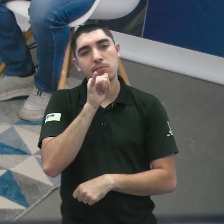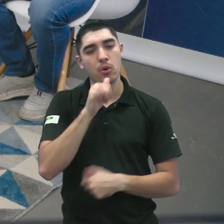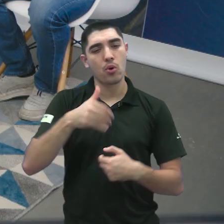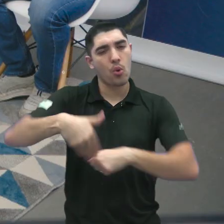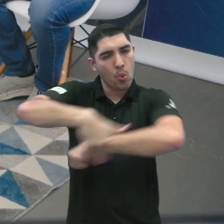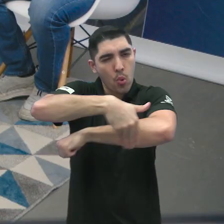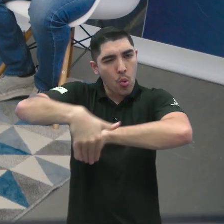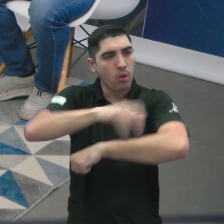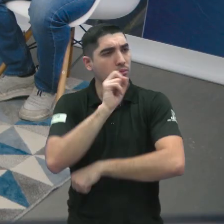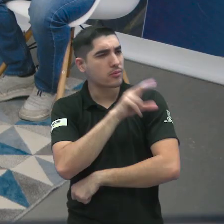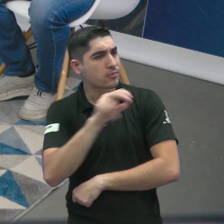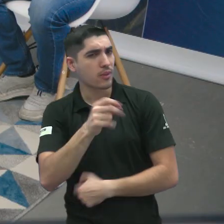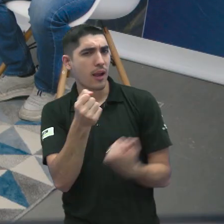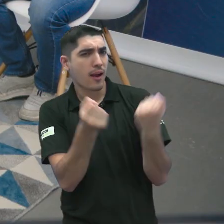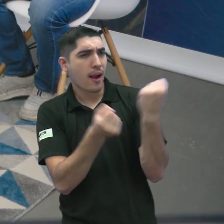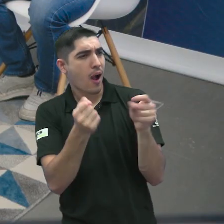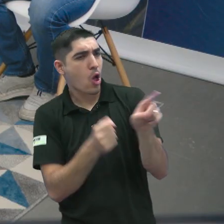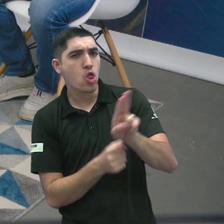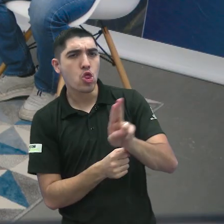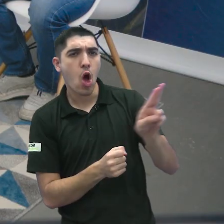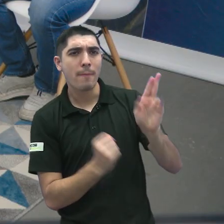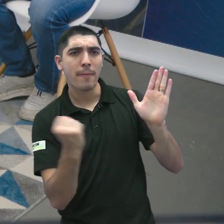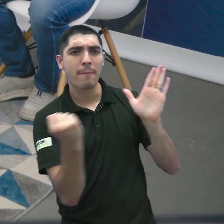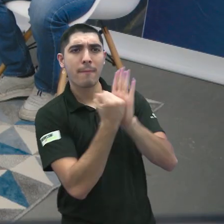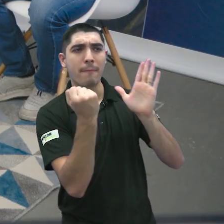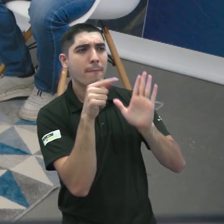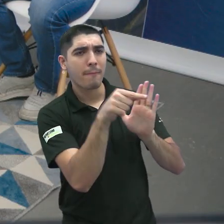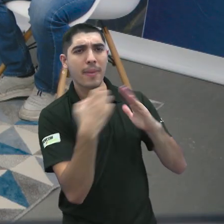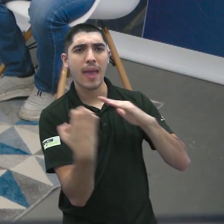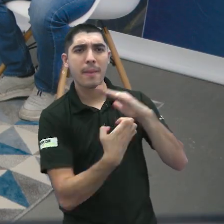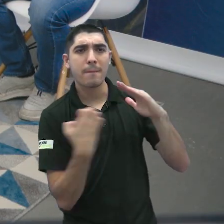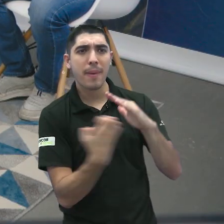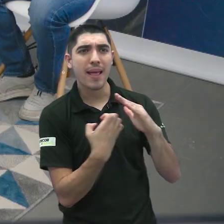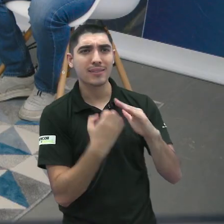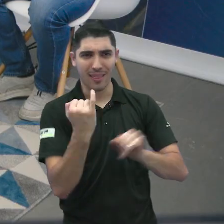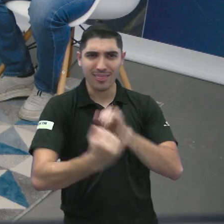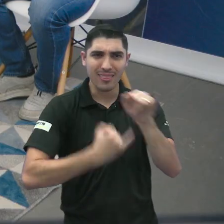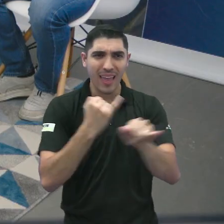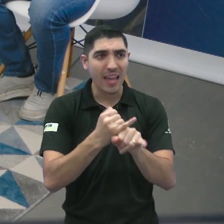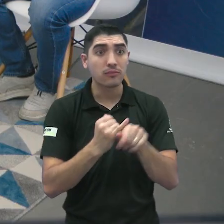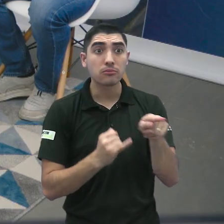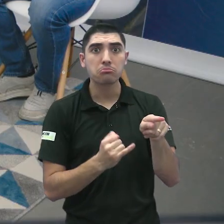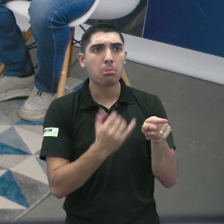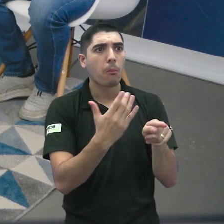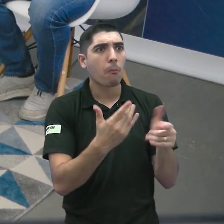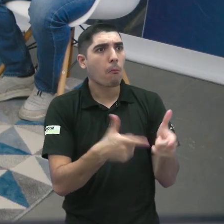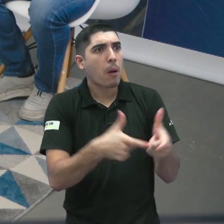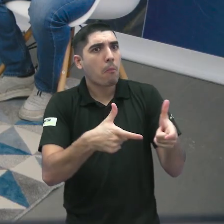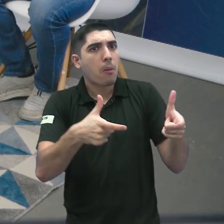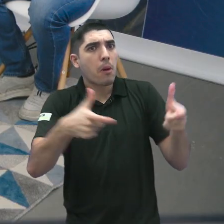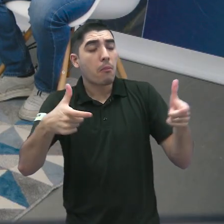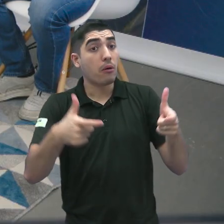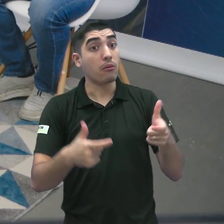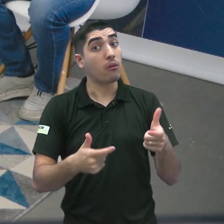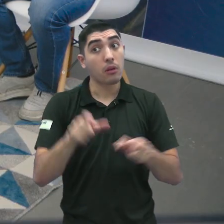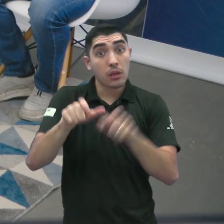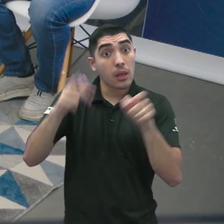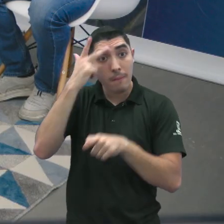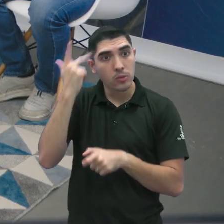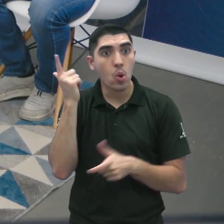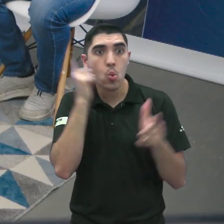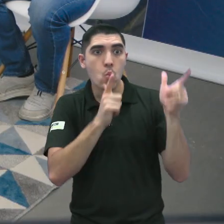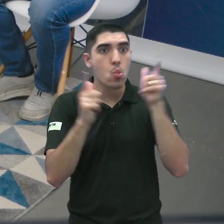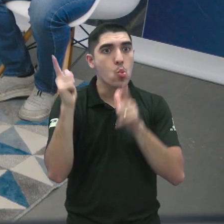os carros das plataformas entregando, assim, não para. E gente entrando, gente querendo prestar serviço, isso dá